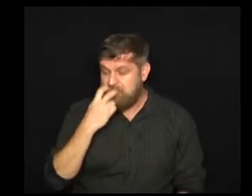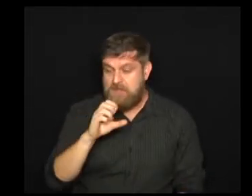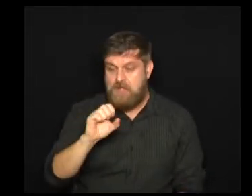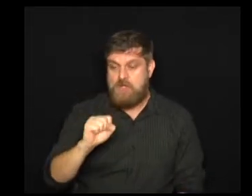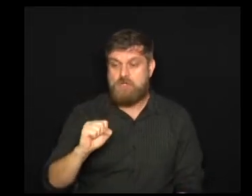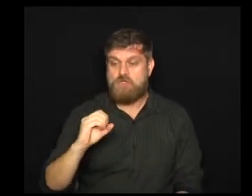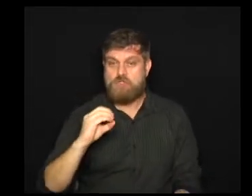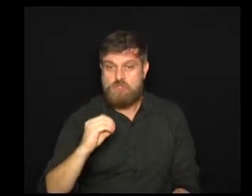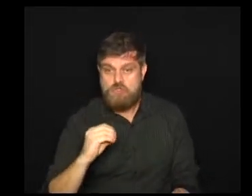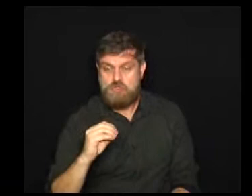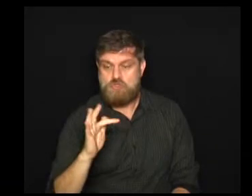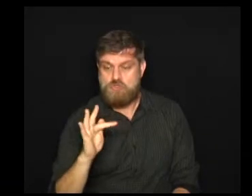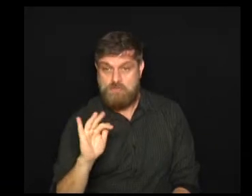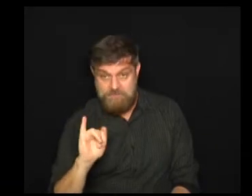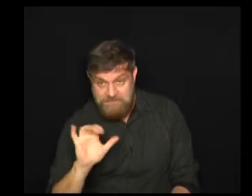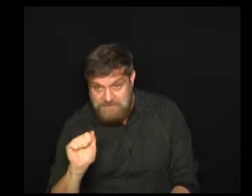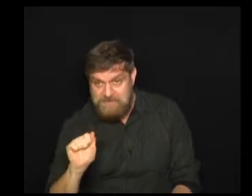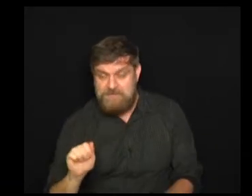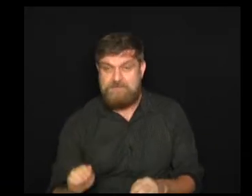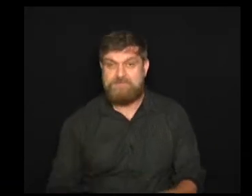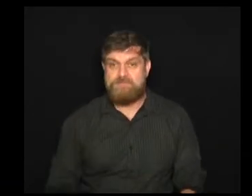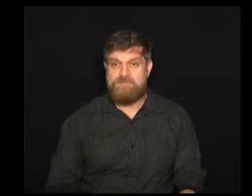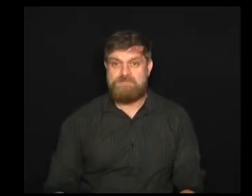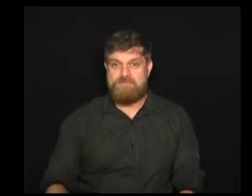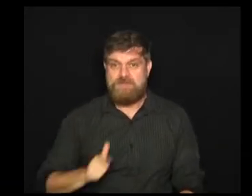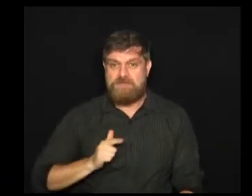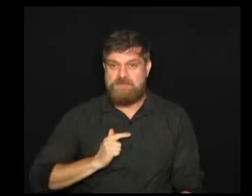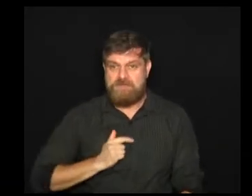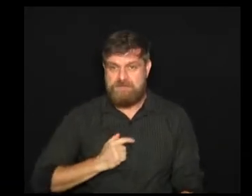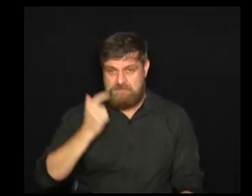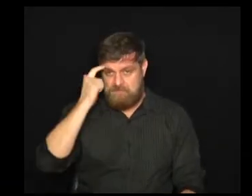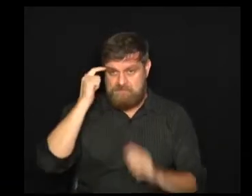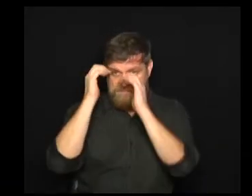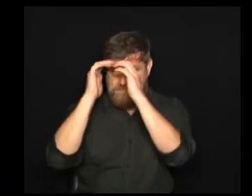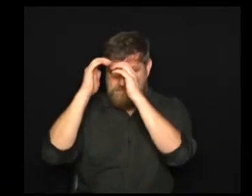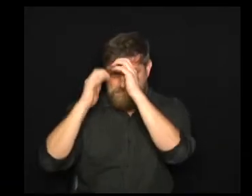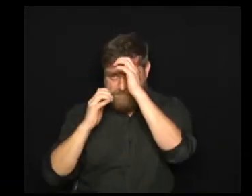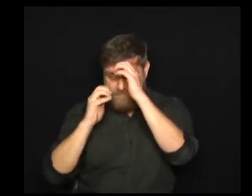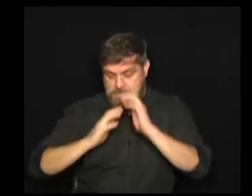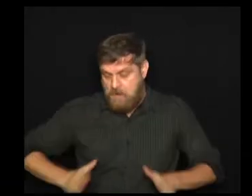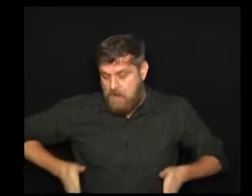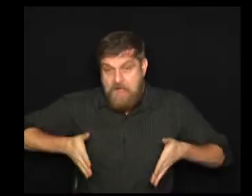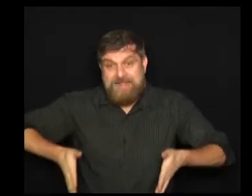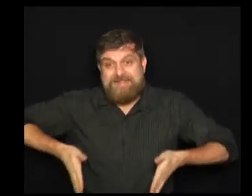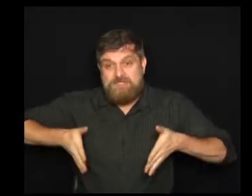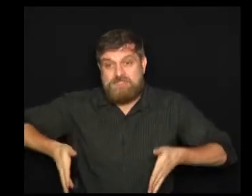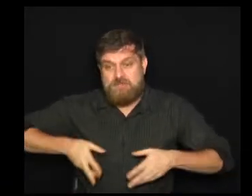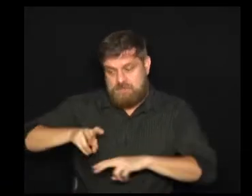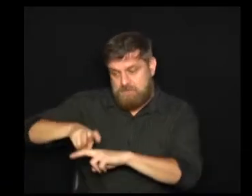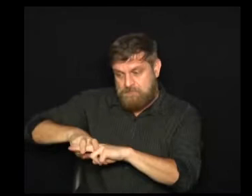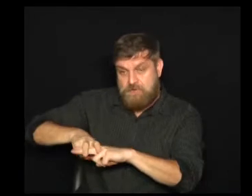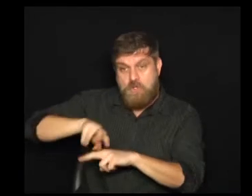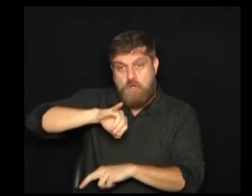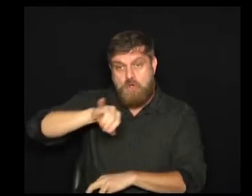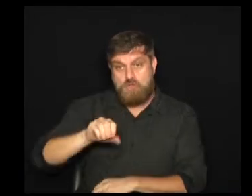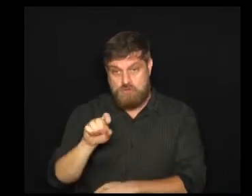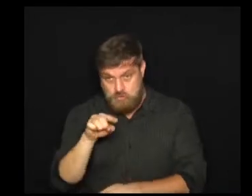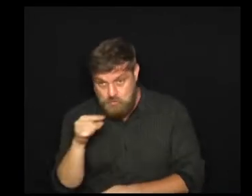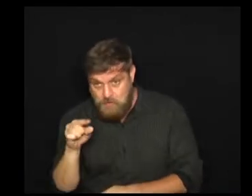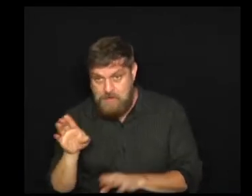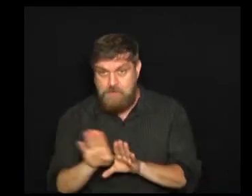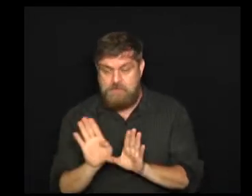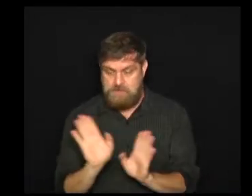cega. O João Vitor, ele tem paralisia cerebral, então ele tem a cadeira de rodas dele. Tem o Enzo, que é